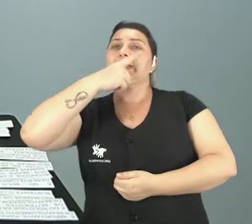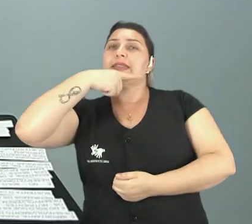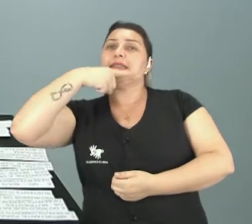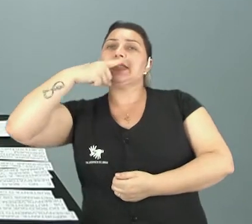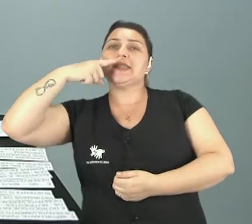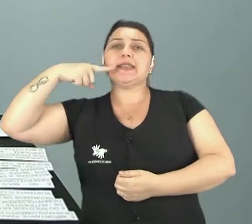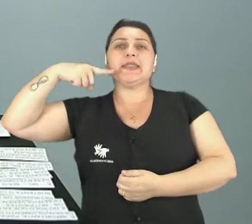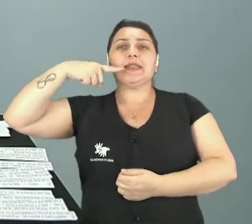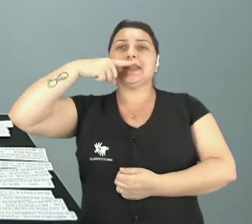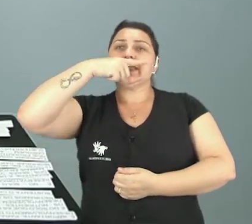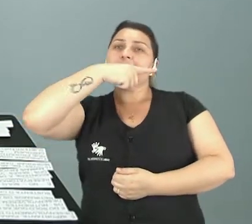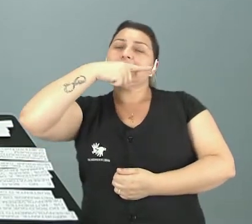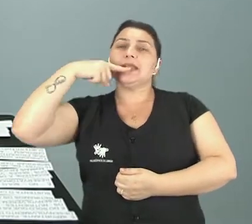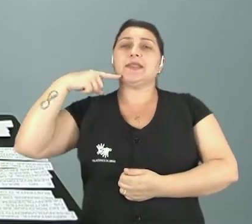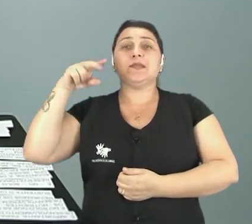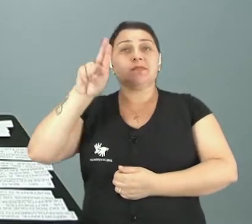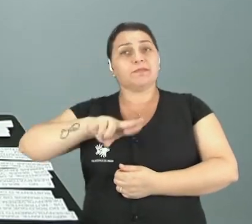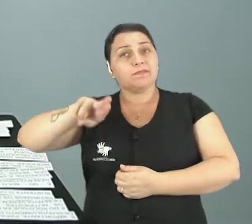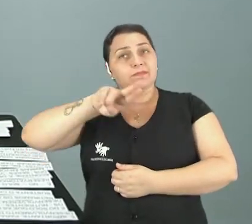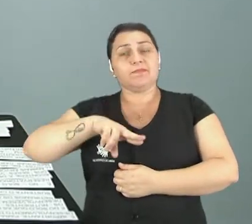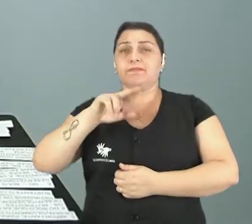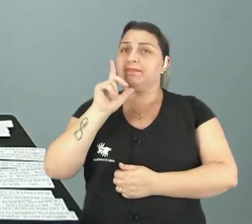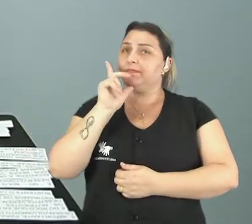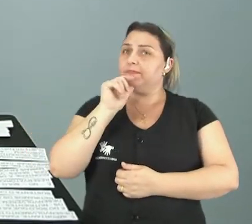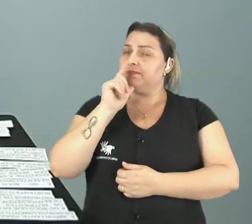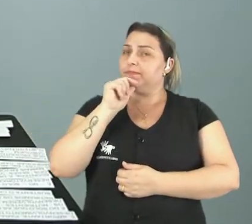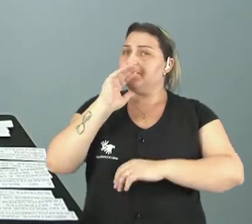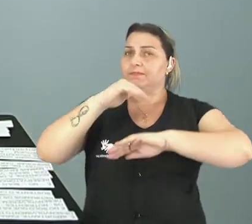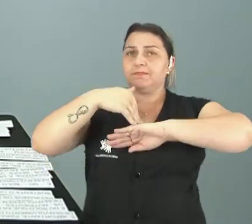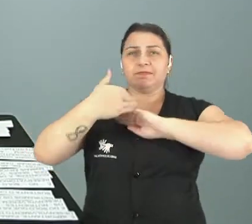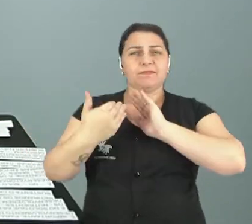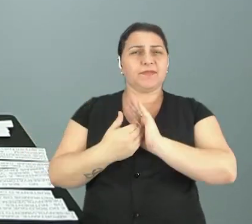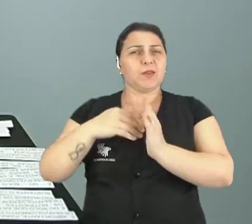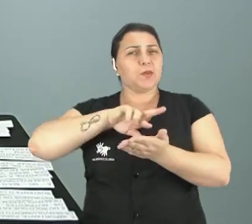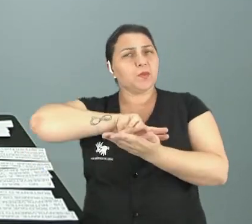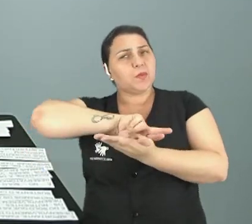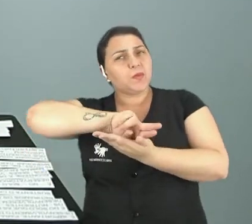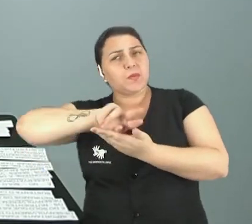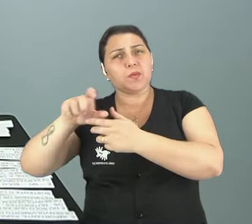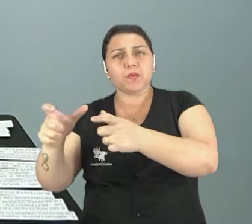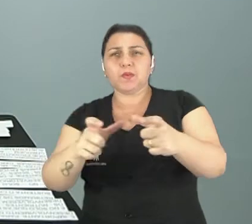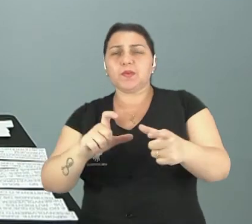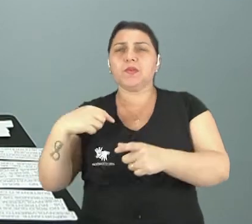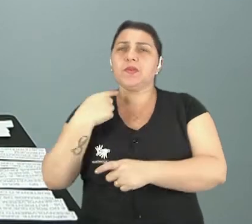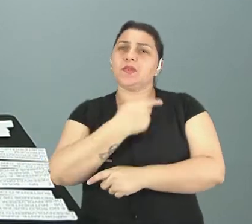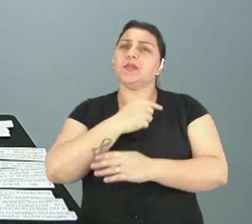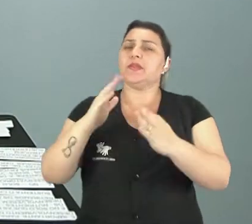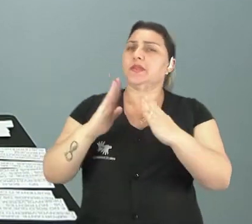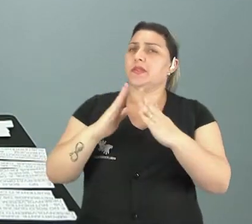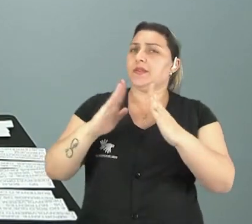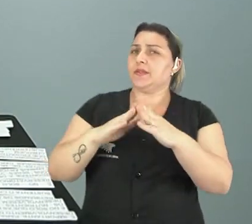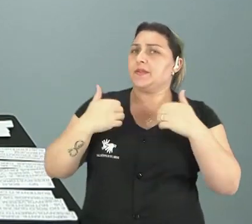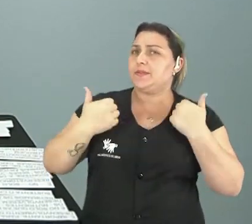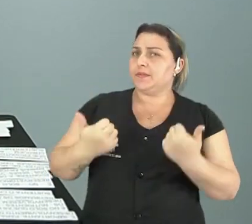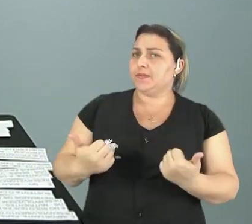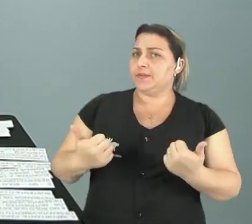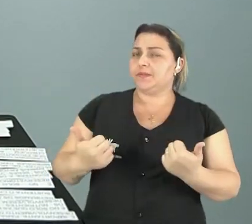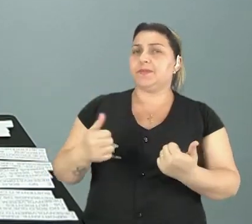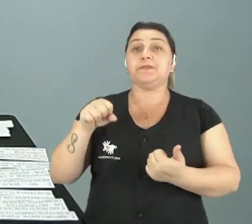os dentes, utilizamos a água em diversos espaços da nossa casa. Não é